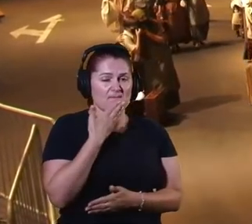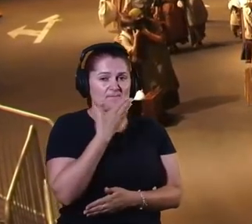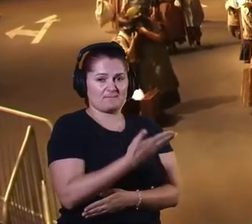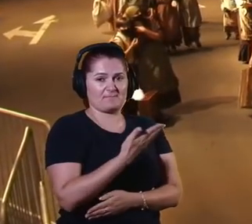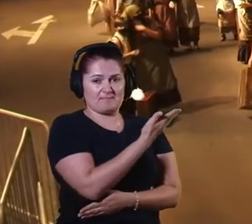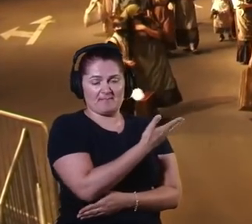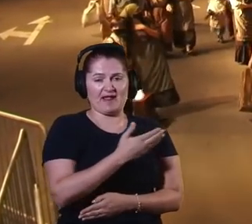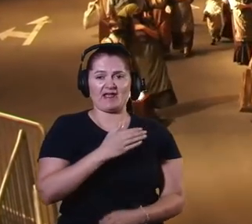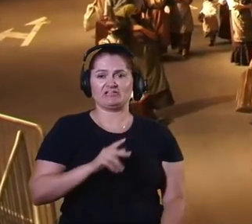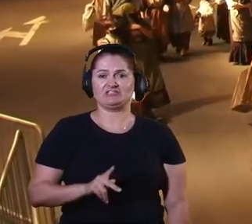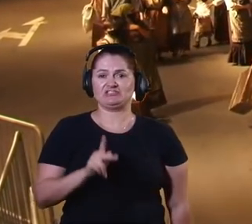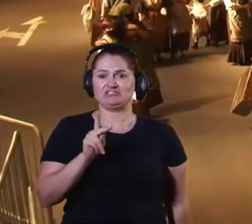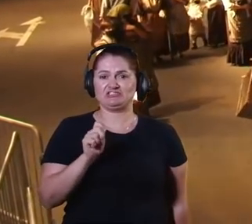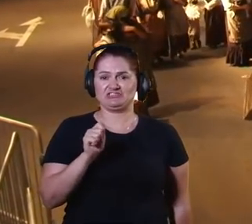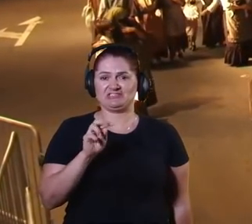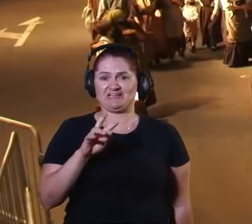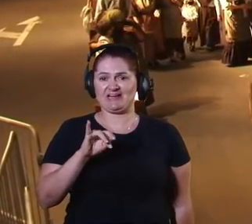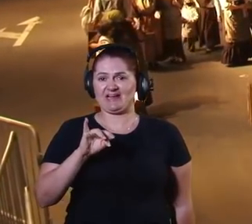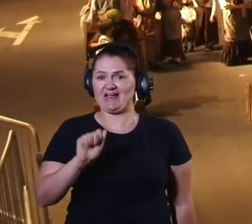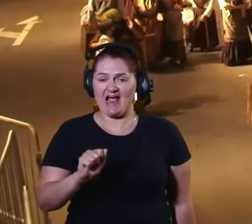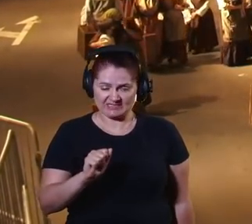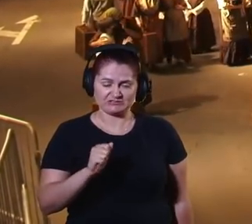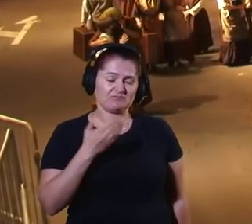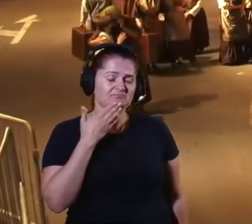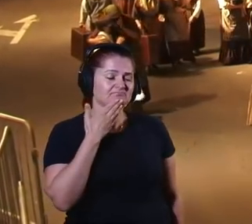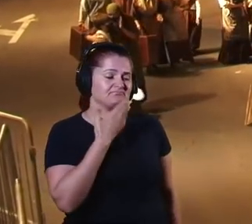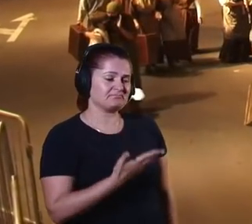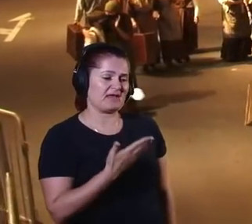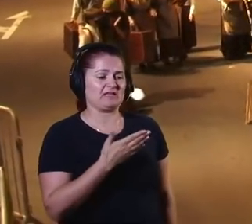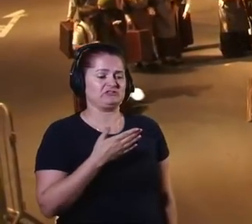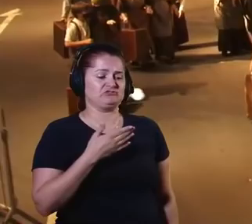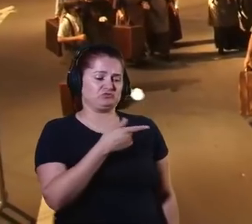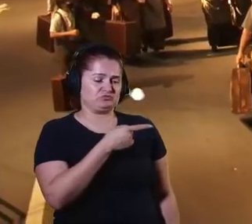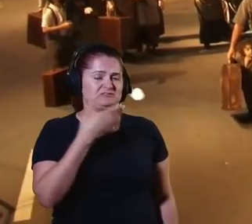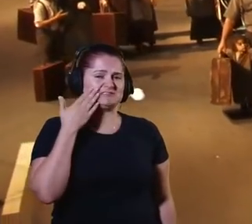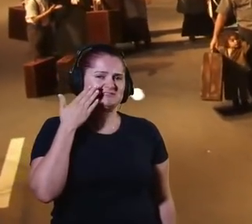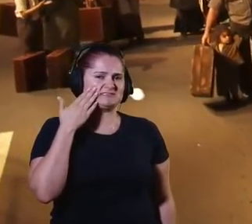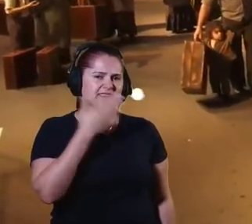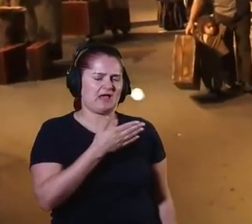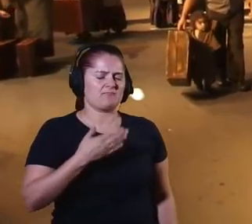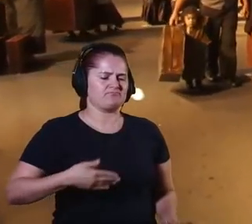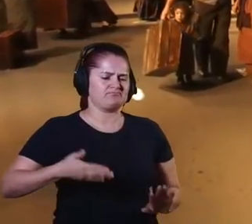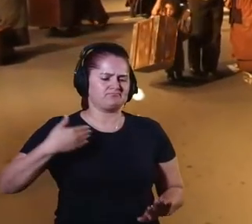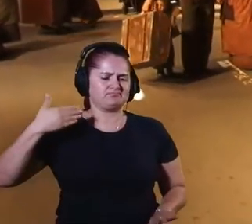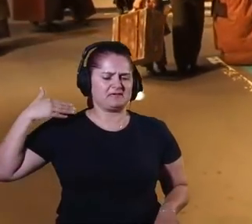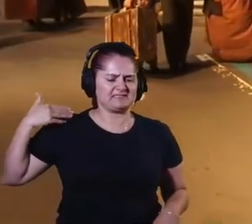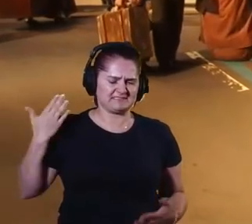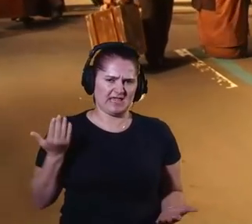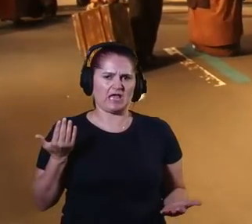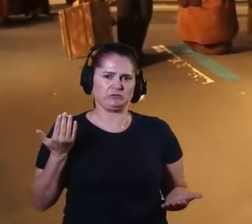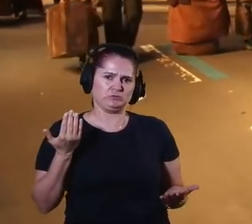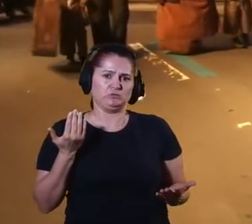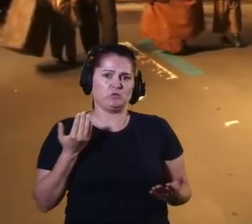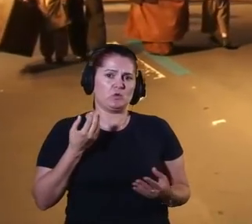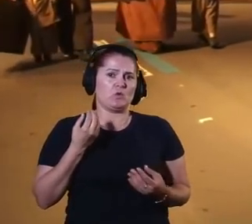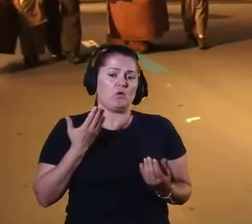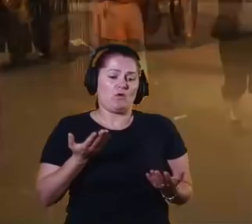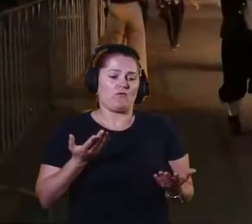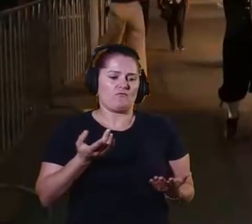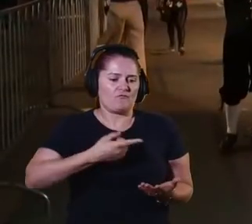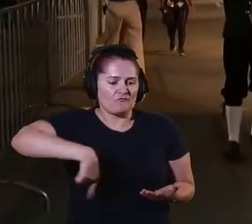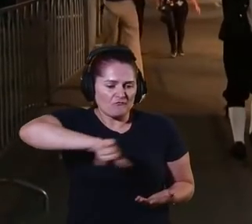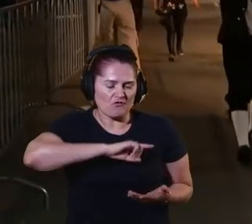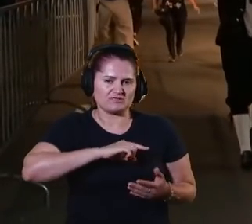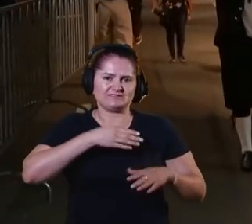impacto, né, quando vocês vão se preparar para cumprirem esse grande dever que é levar a festa da